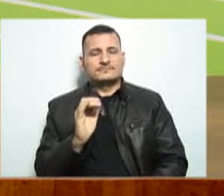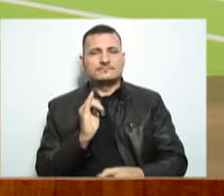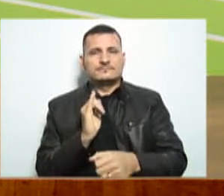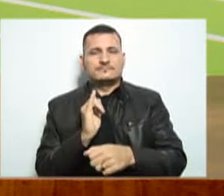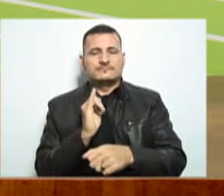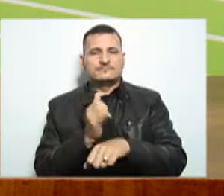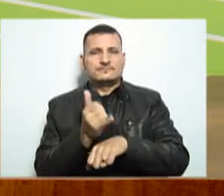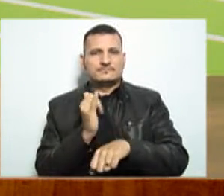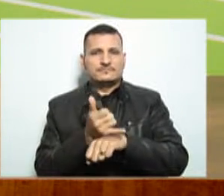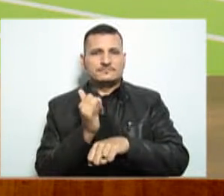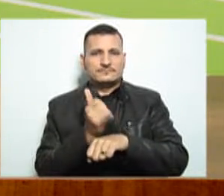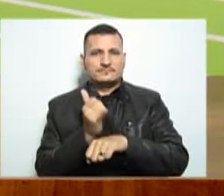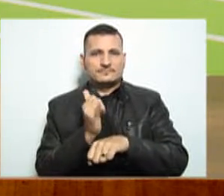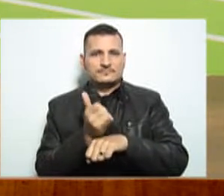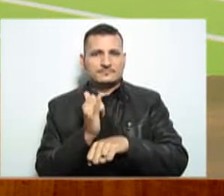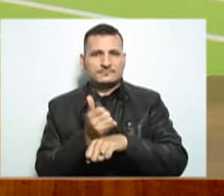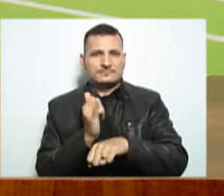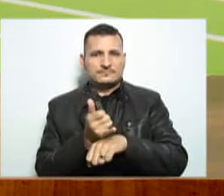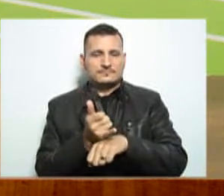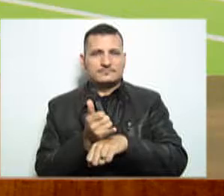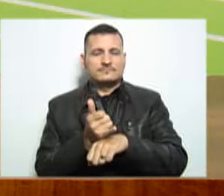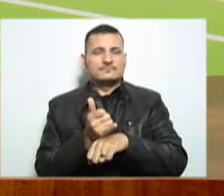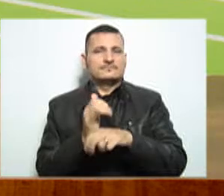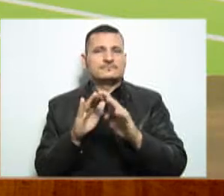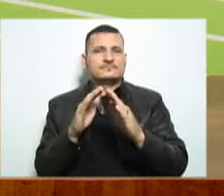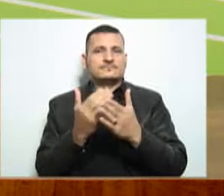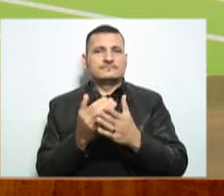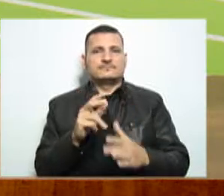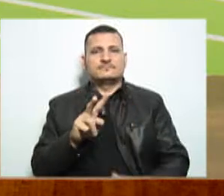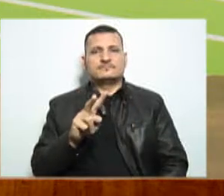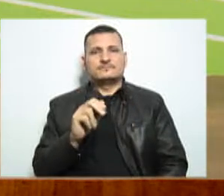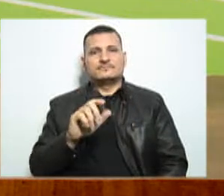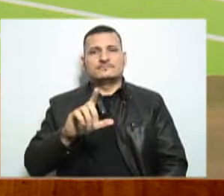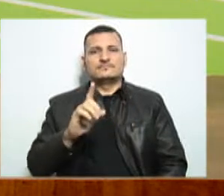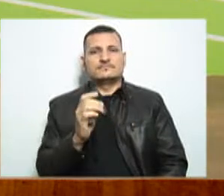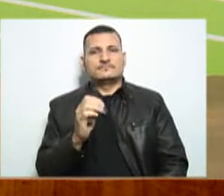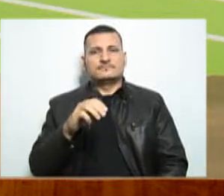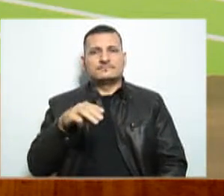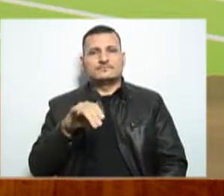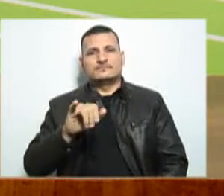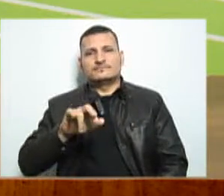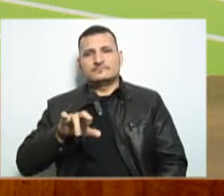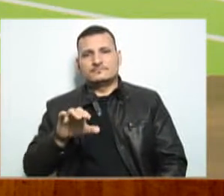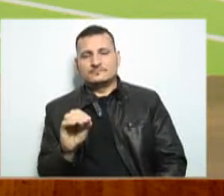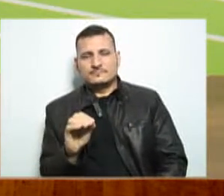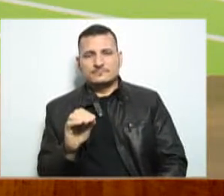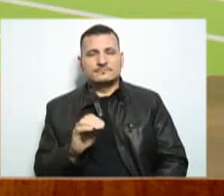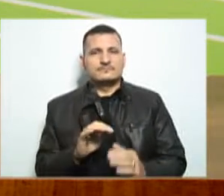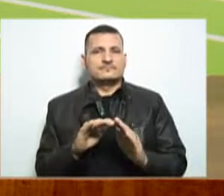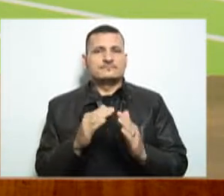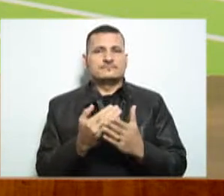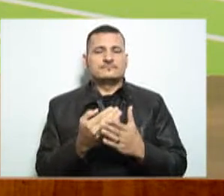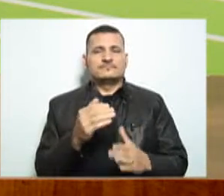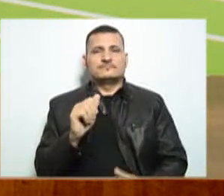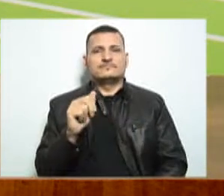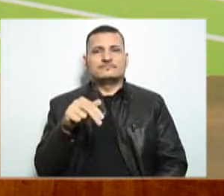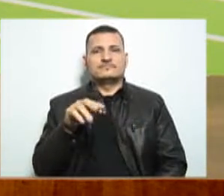a escola Valdomiro, extensão Antônio Francisco